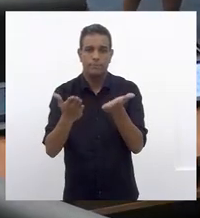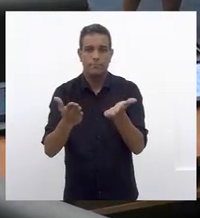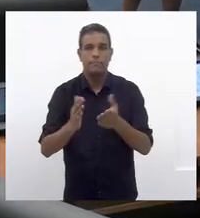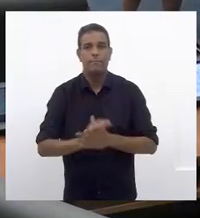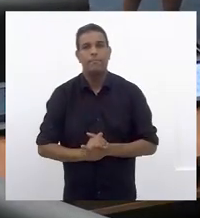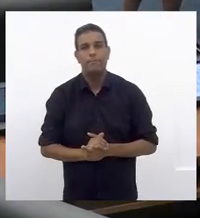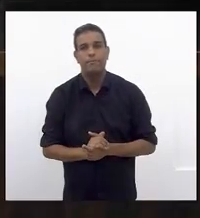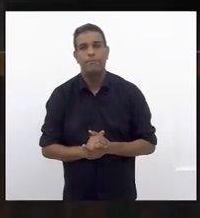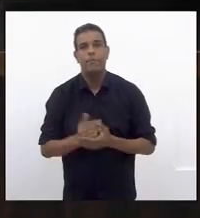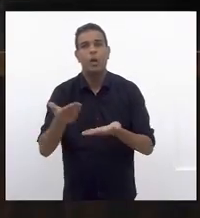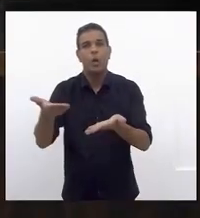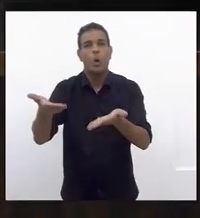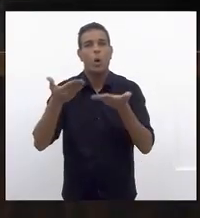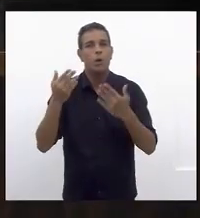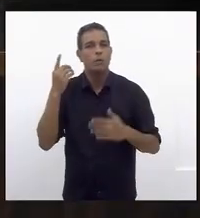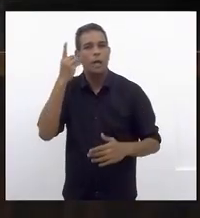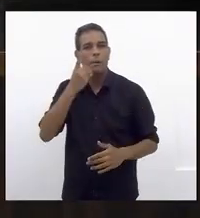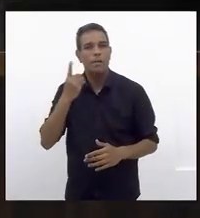Próximo orador,